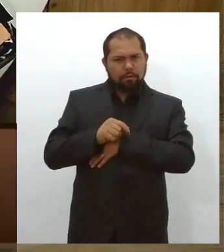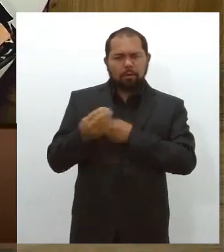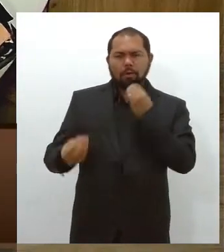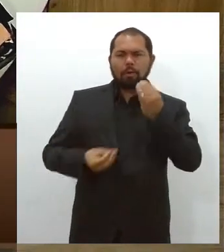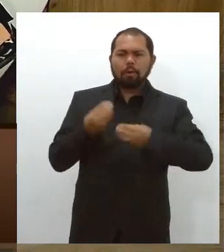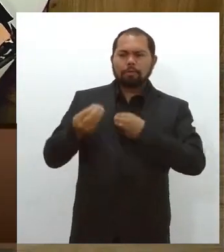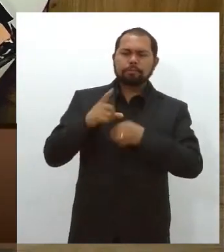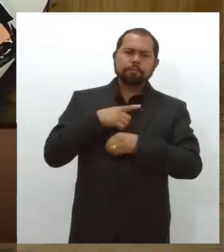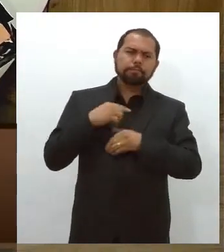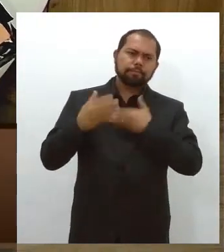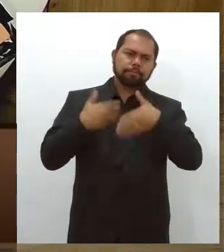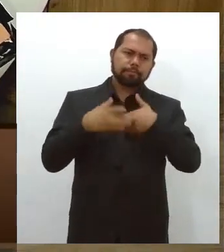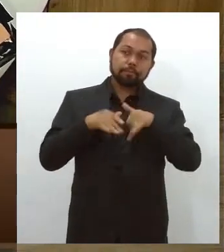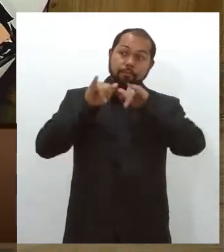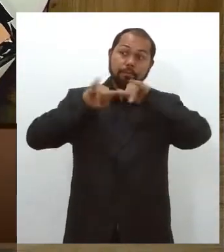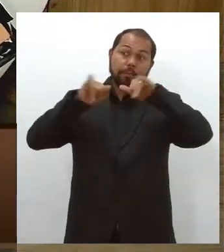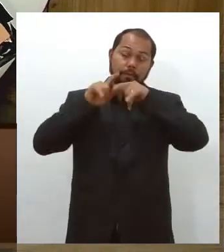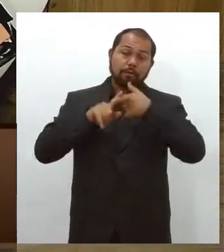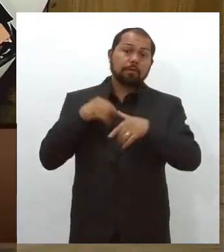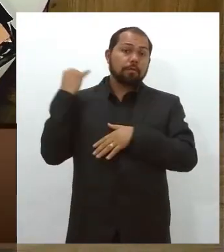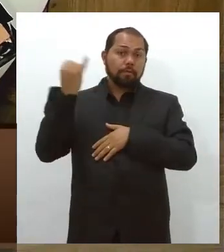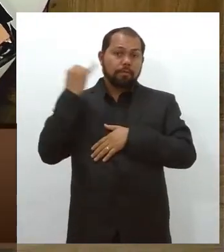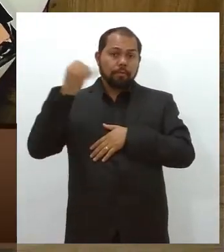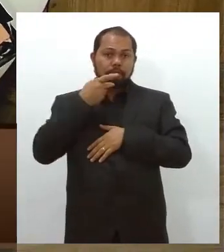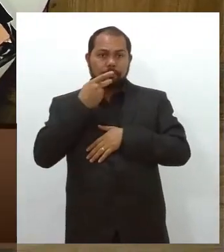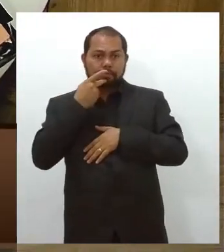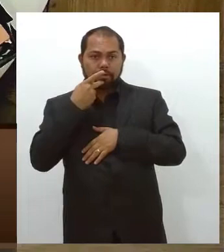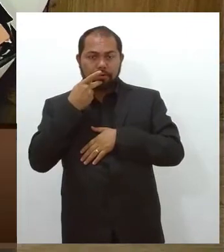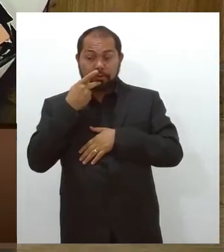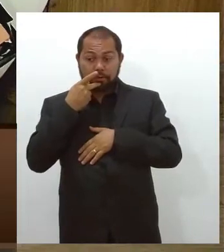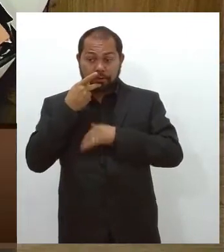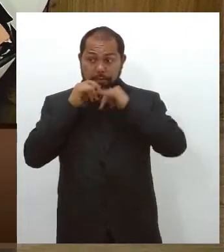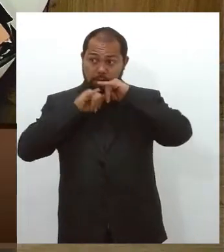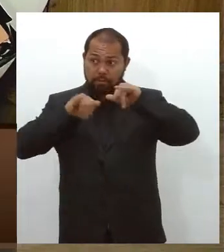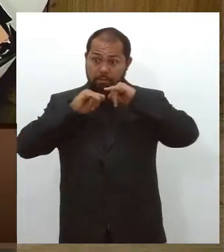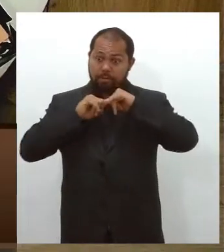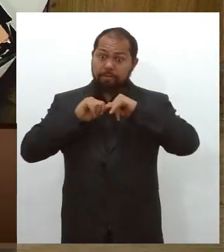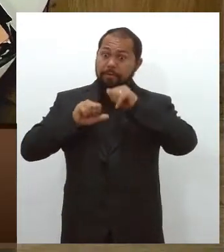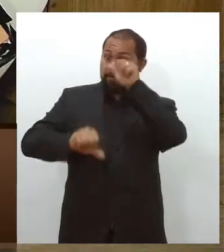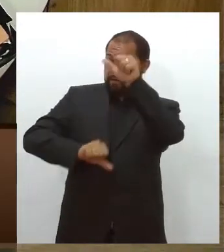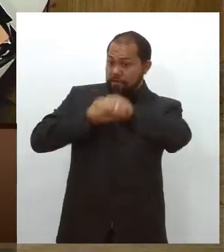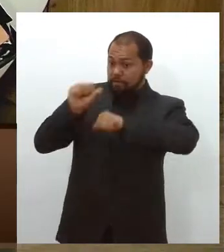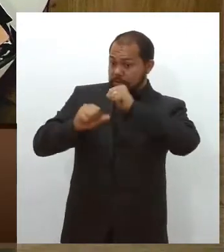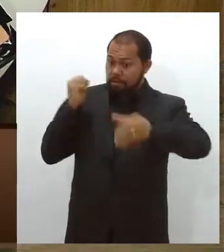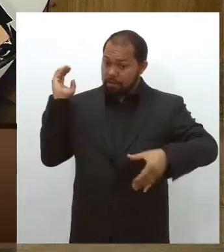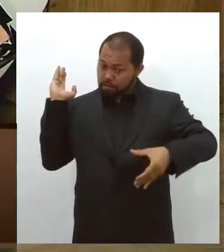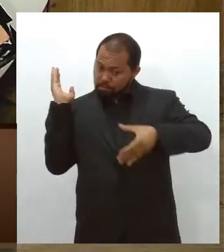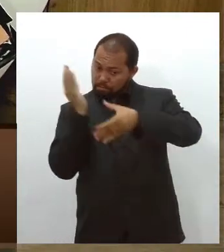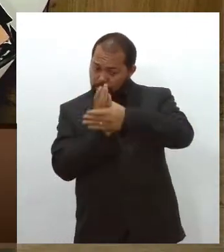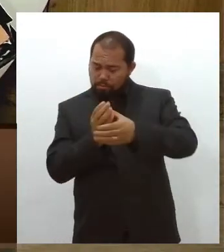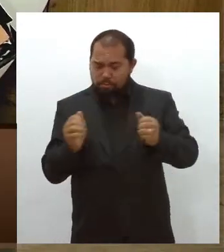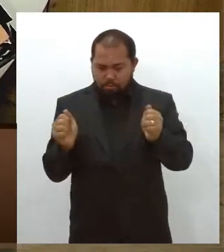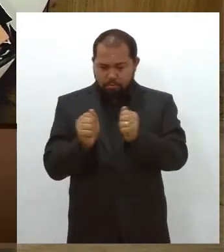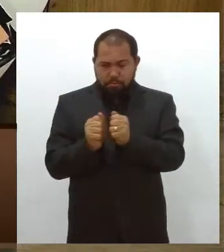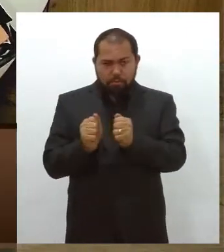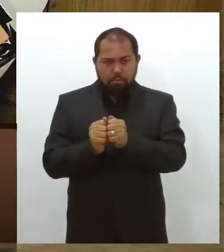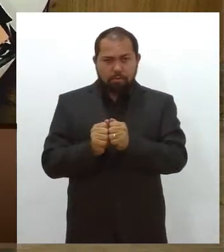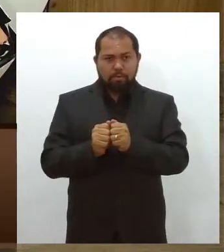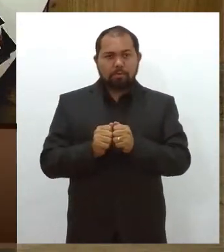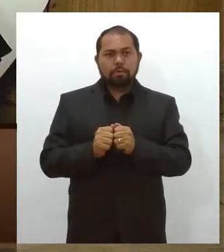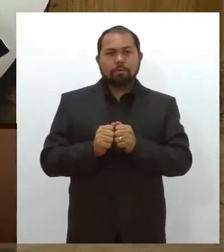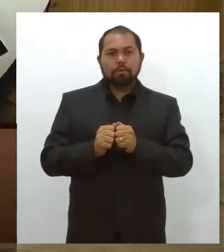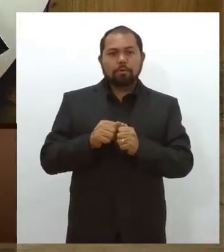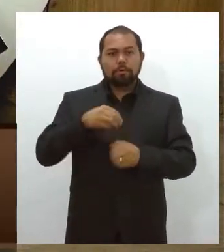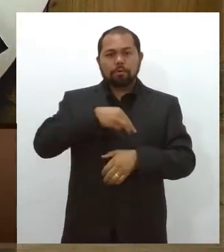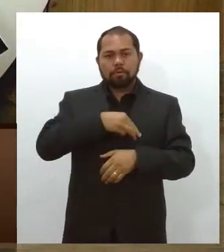dizer que essas denúncias se transformarão em ações junto ao Ministério Público Federal, não é isso? Ministério Público Eleitoral.